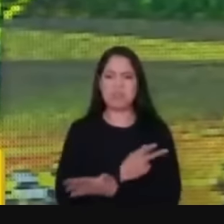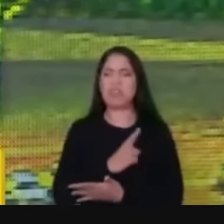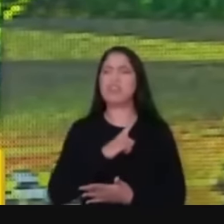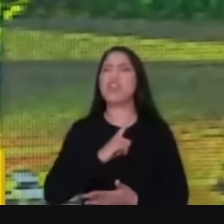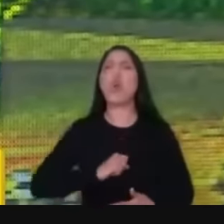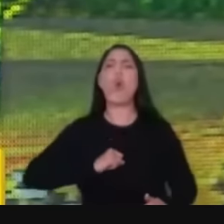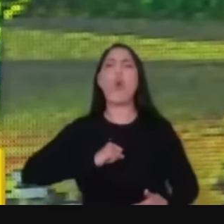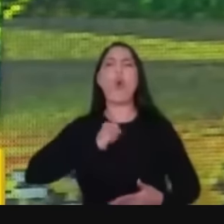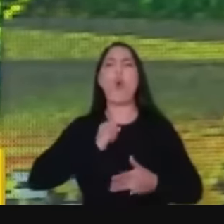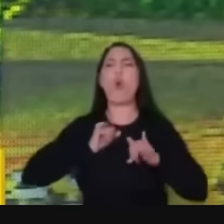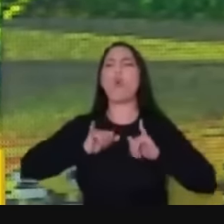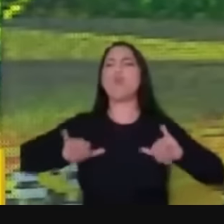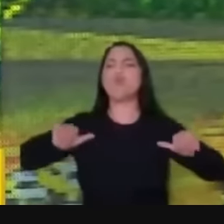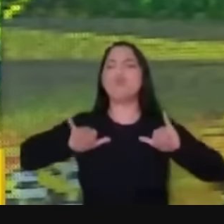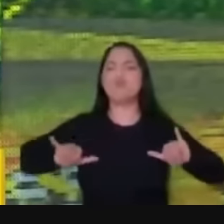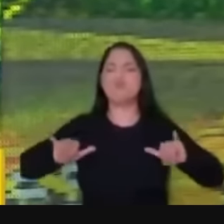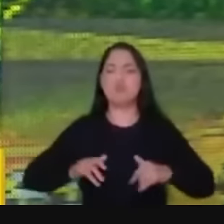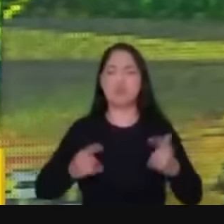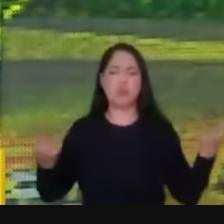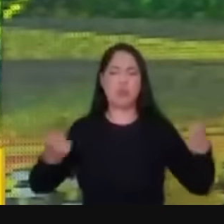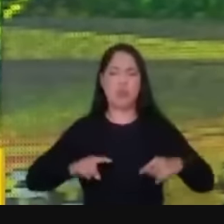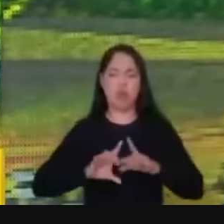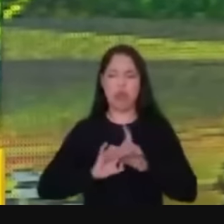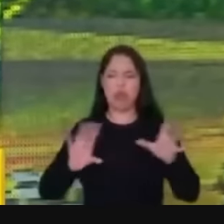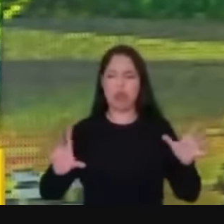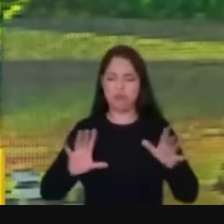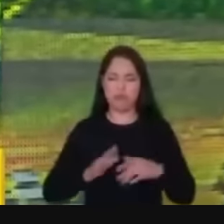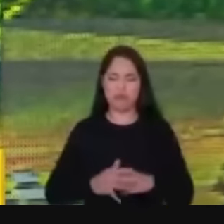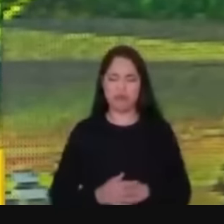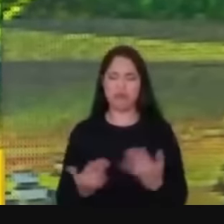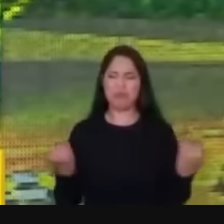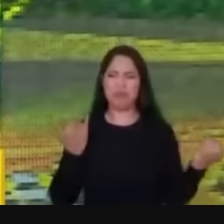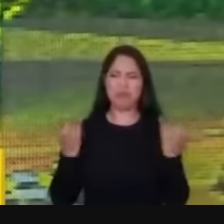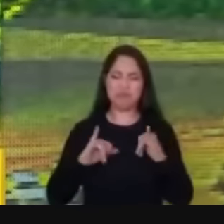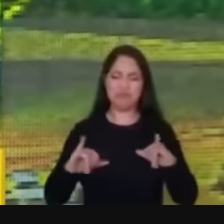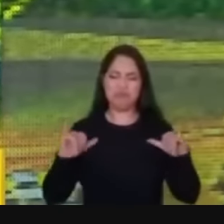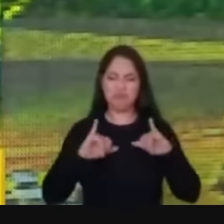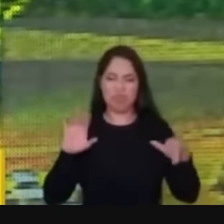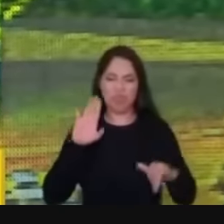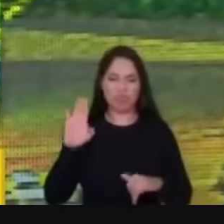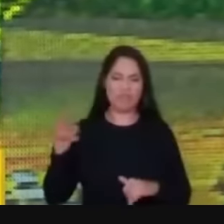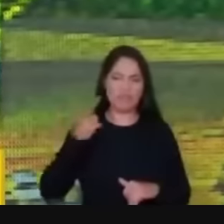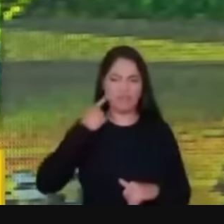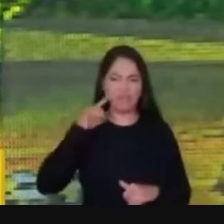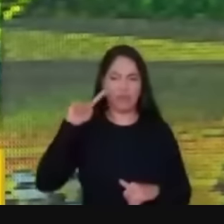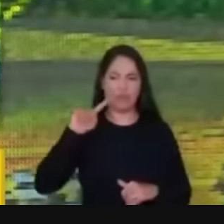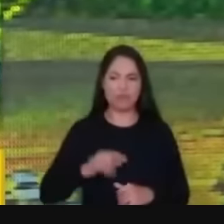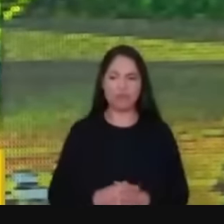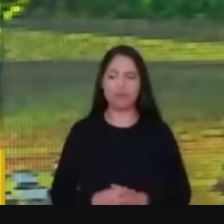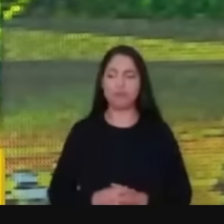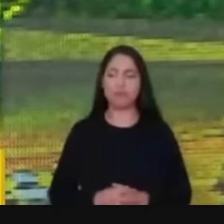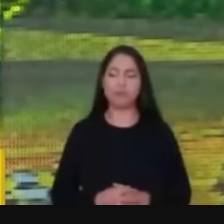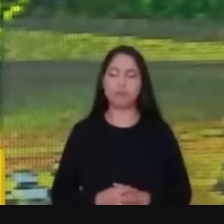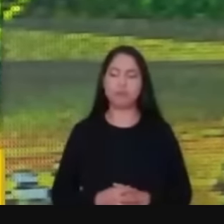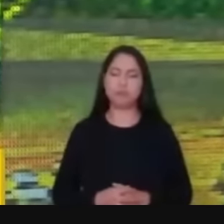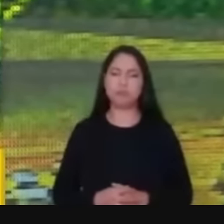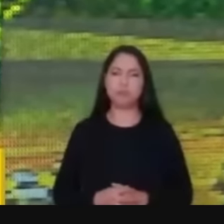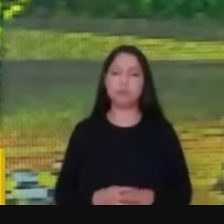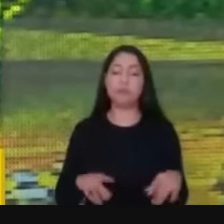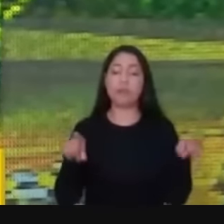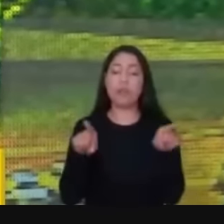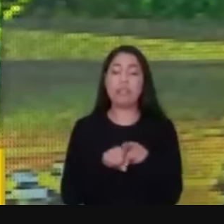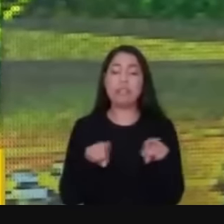ódio, do discurso antidemocrático, das notícias fraudulentas. E se